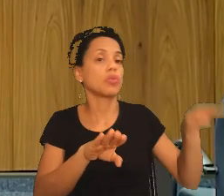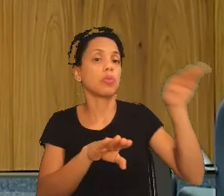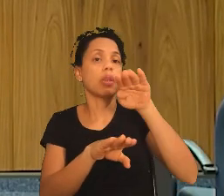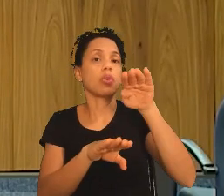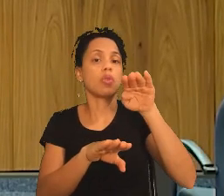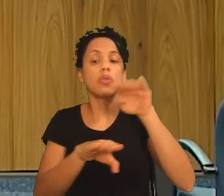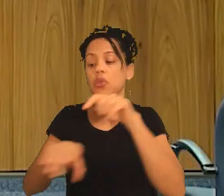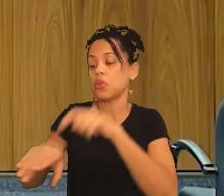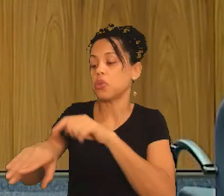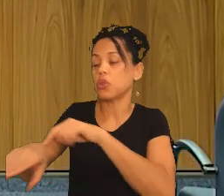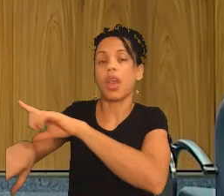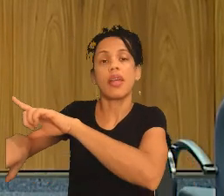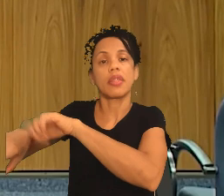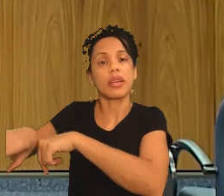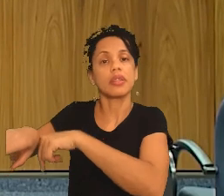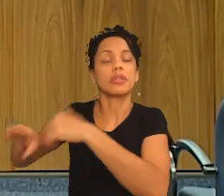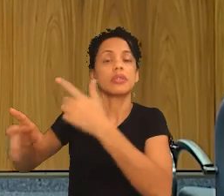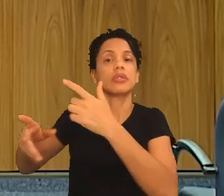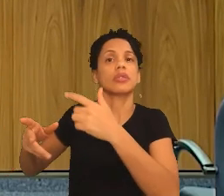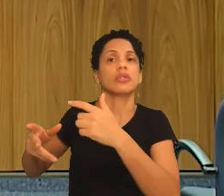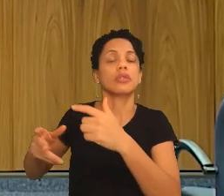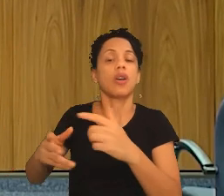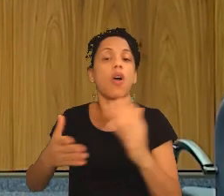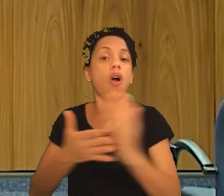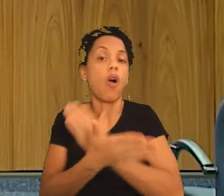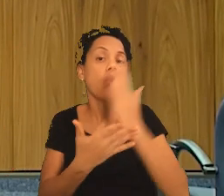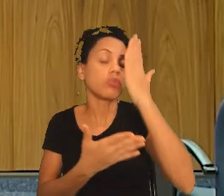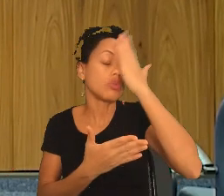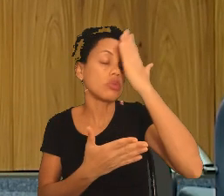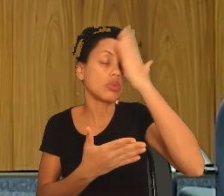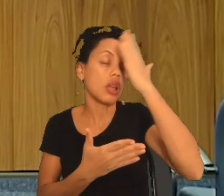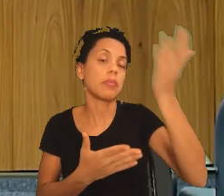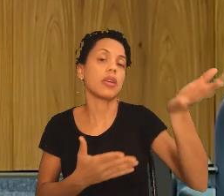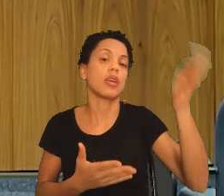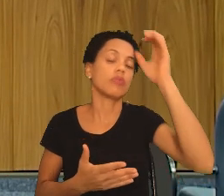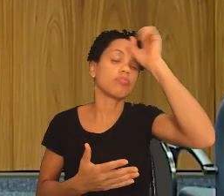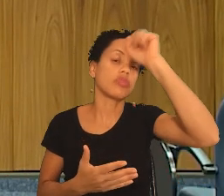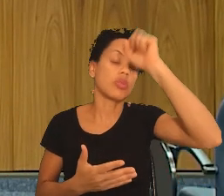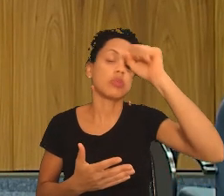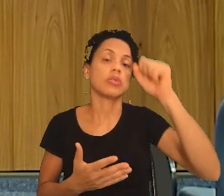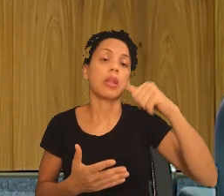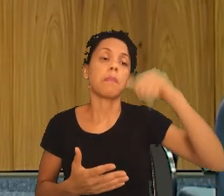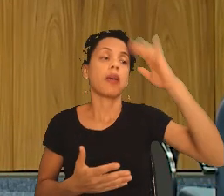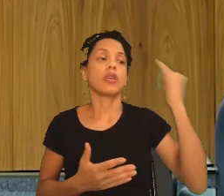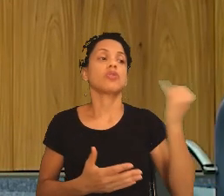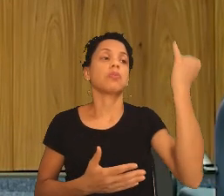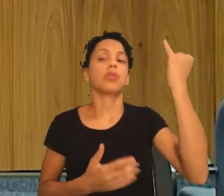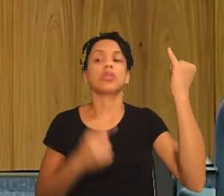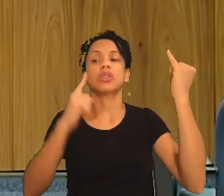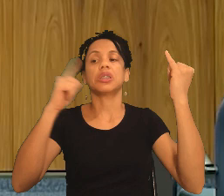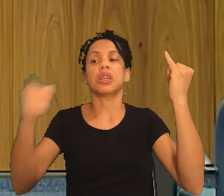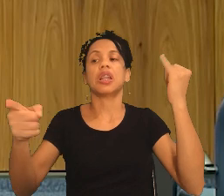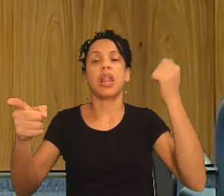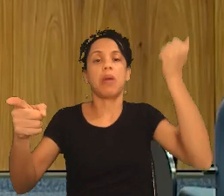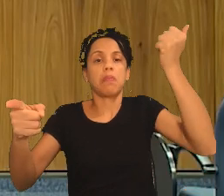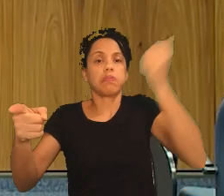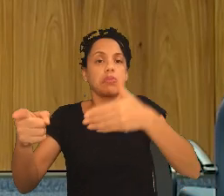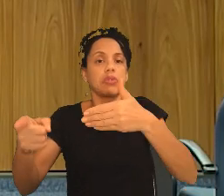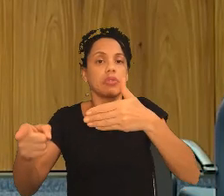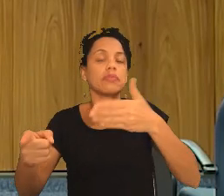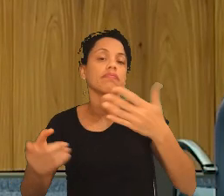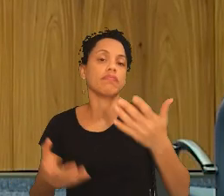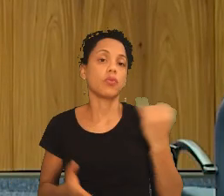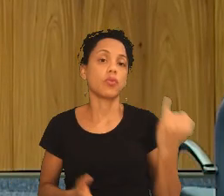você contrapõe o que é racional ao que é emocional, né, o que é superior ao